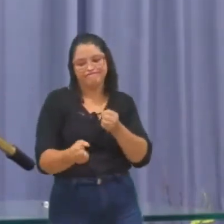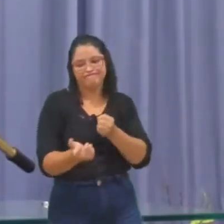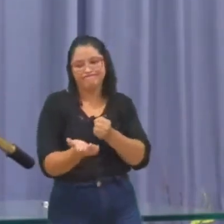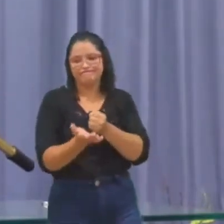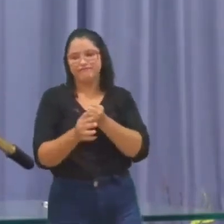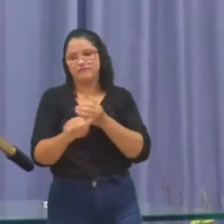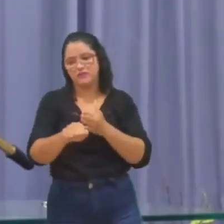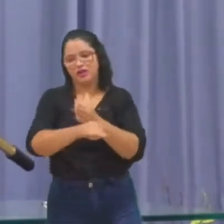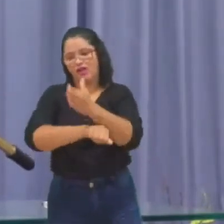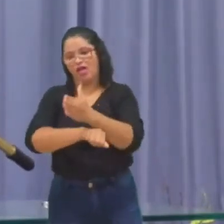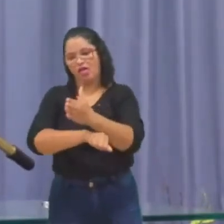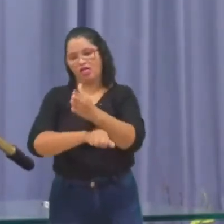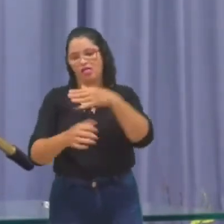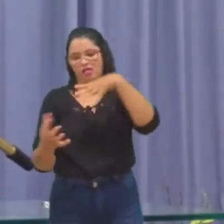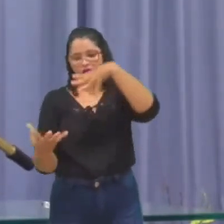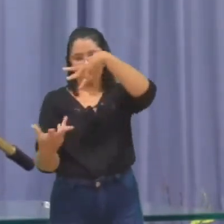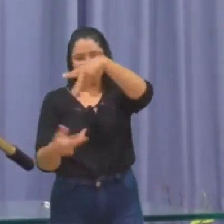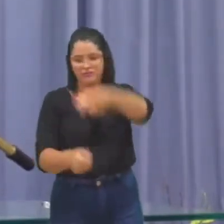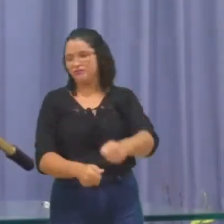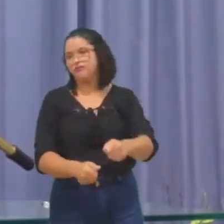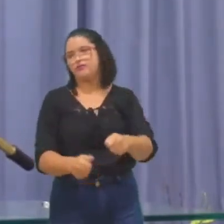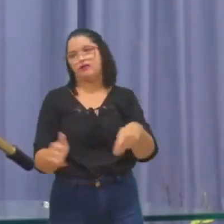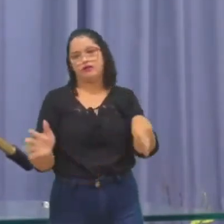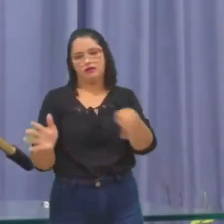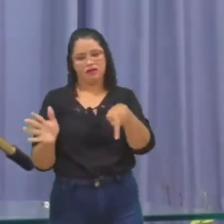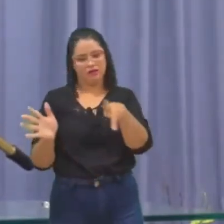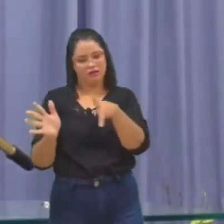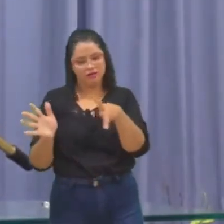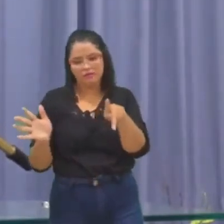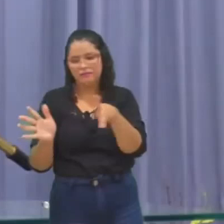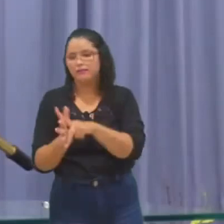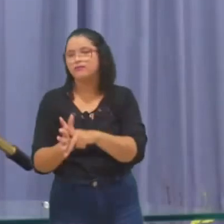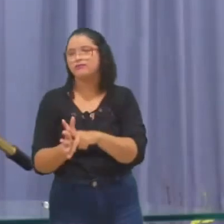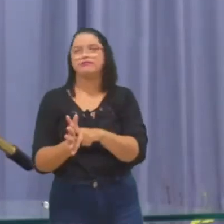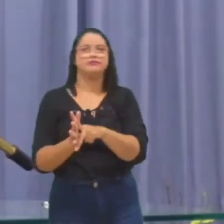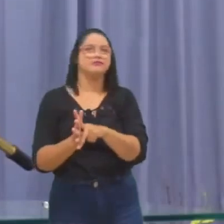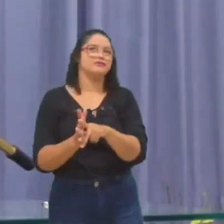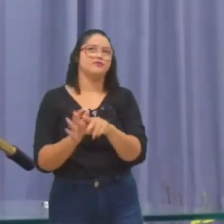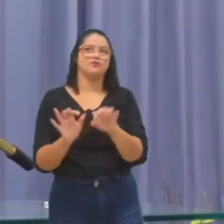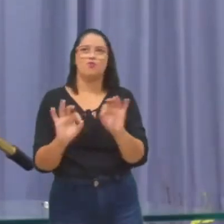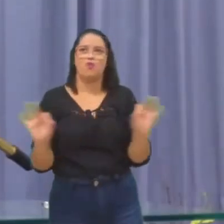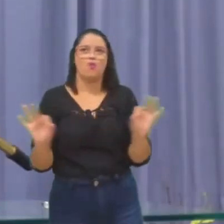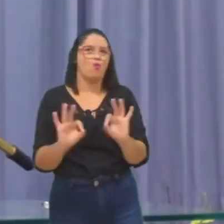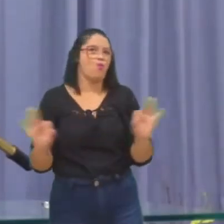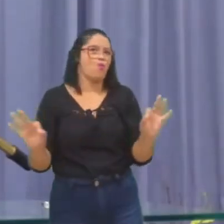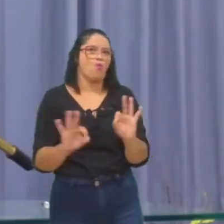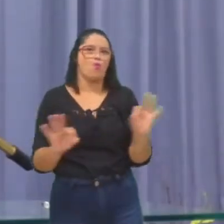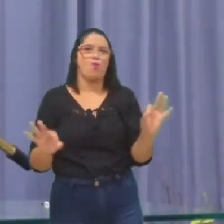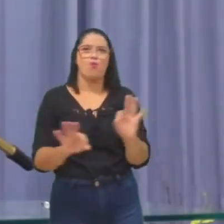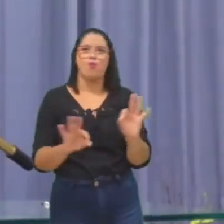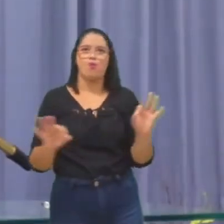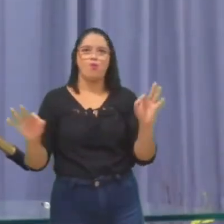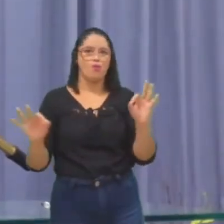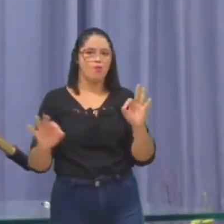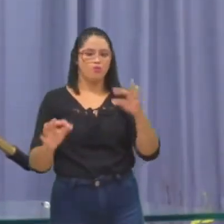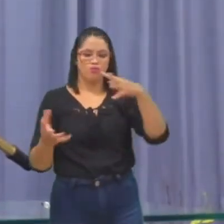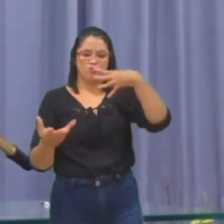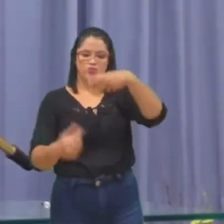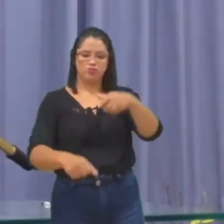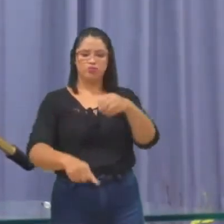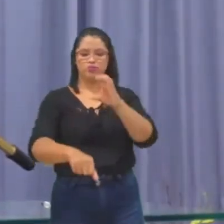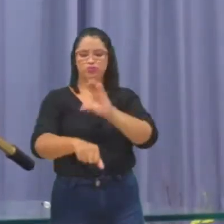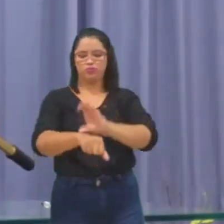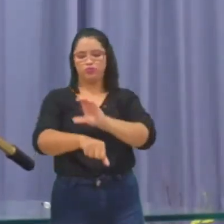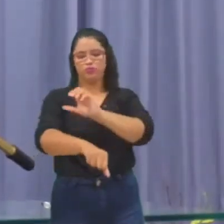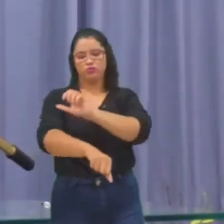Nenhum deles viveu para experimentar a entrada na terra de Canaã. Mas tem algo